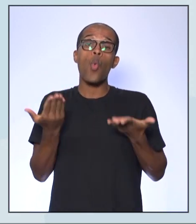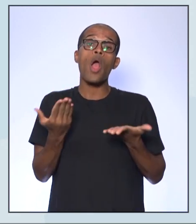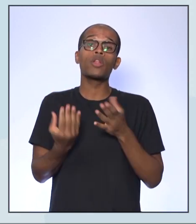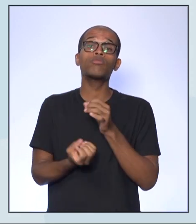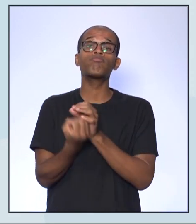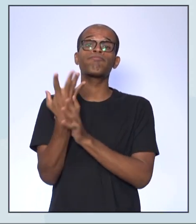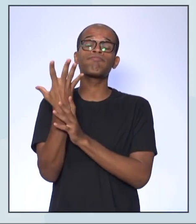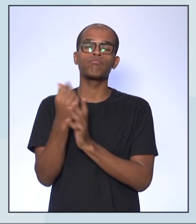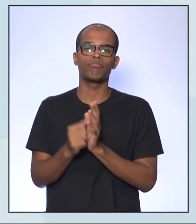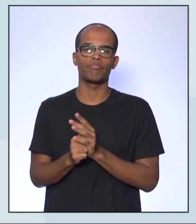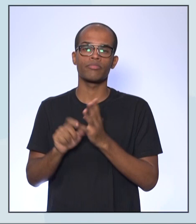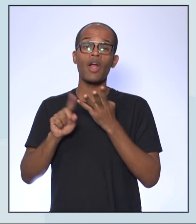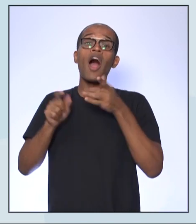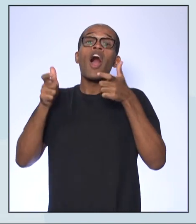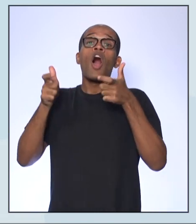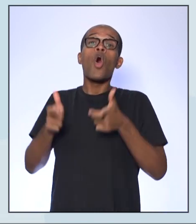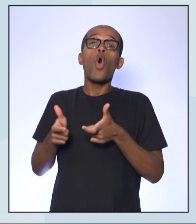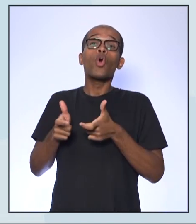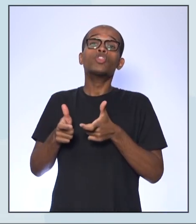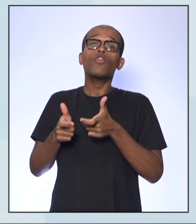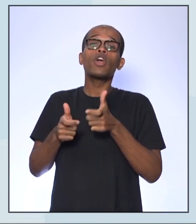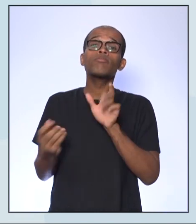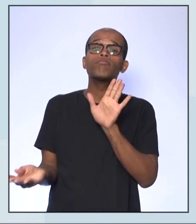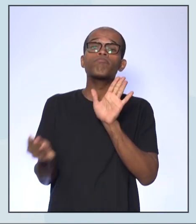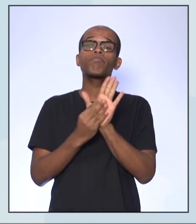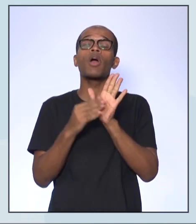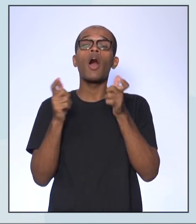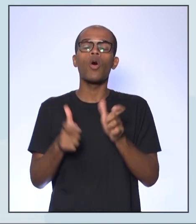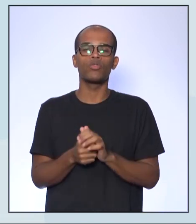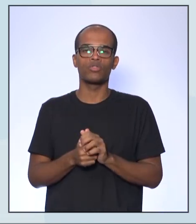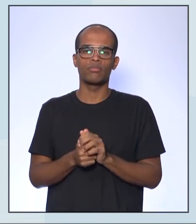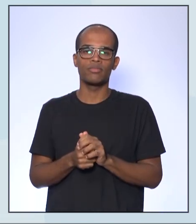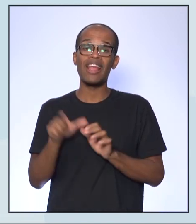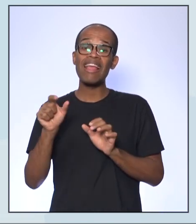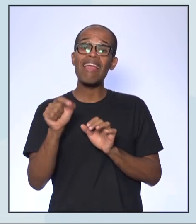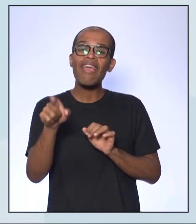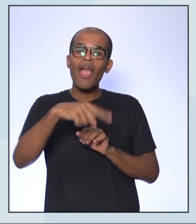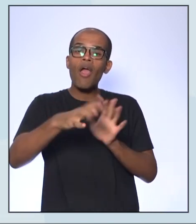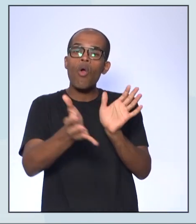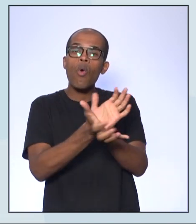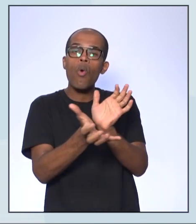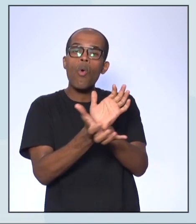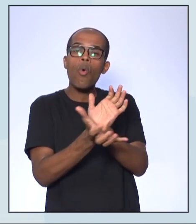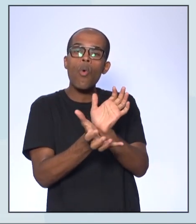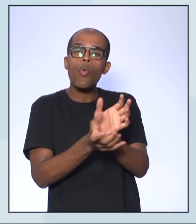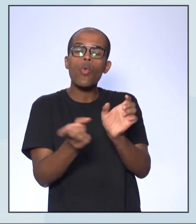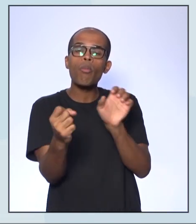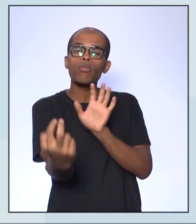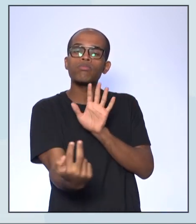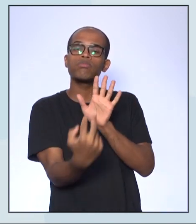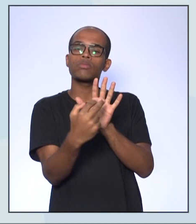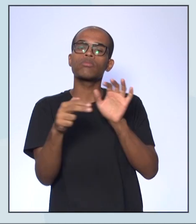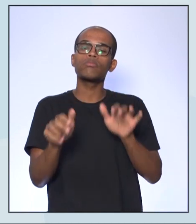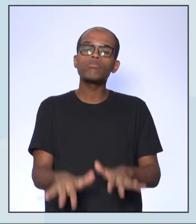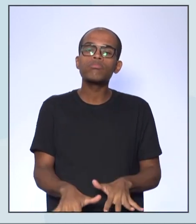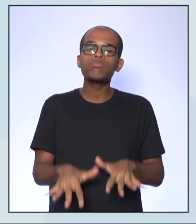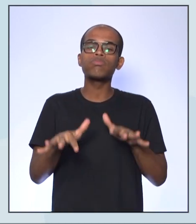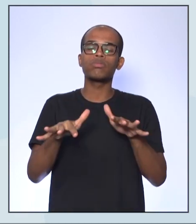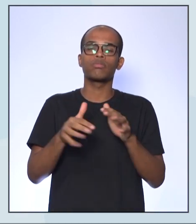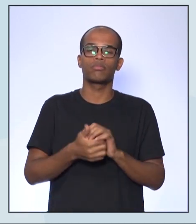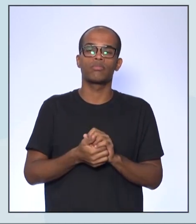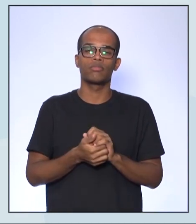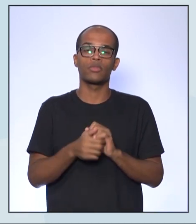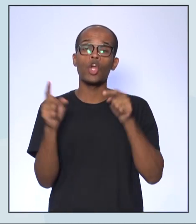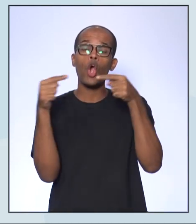produzida? Onde foi publicada e divulgada? E quem é o público potencial da crônica As Enchentes de